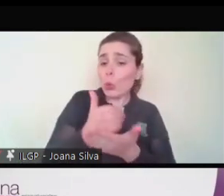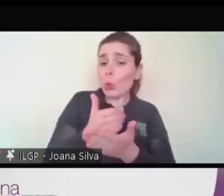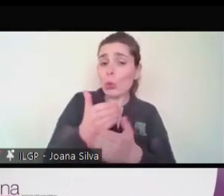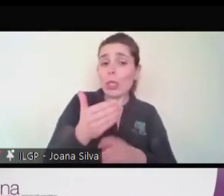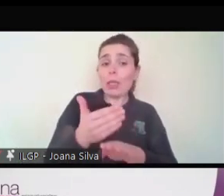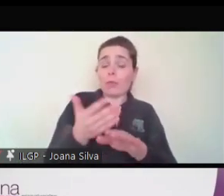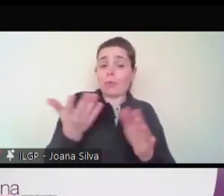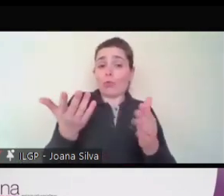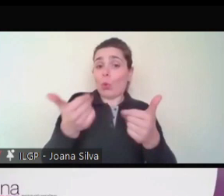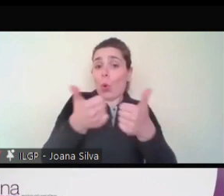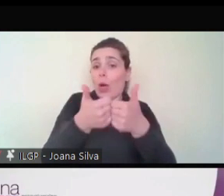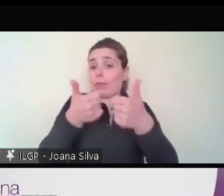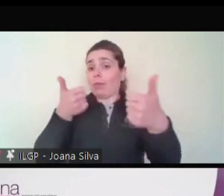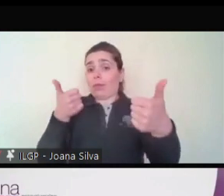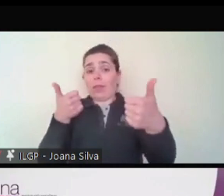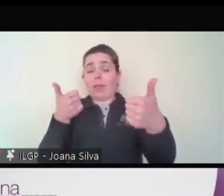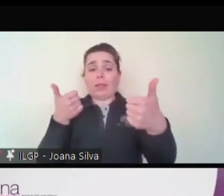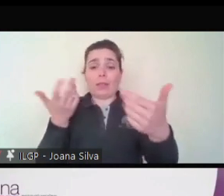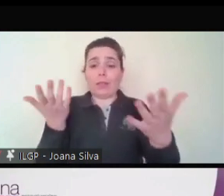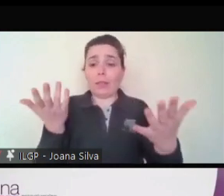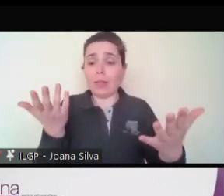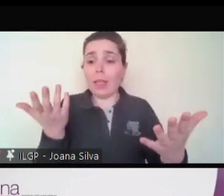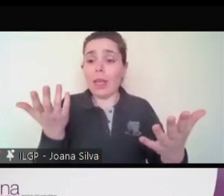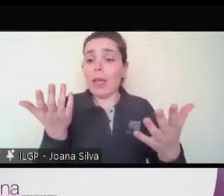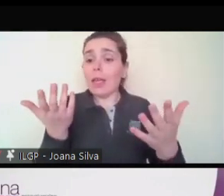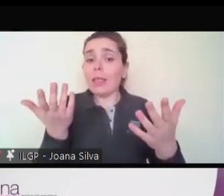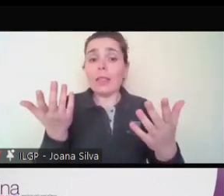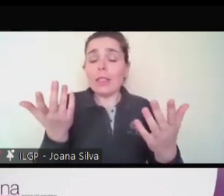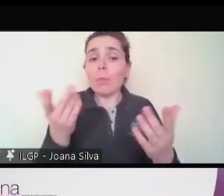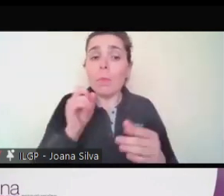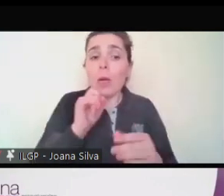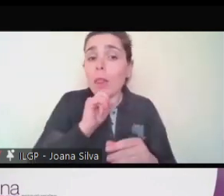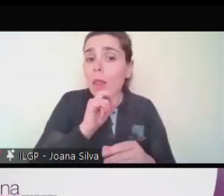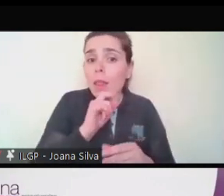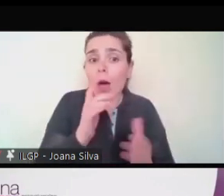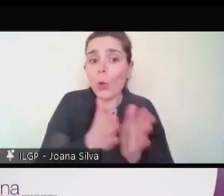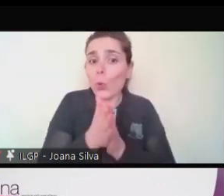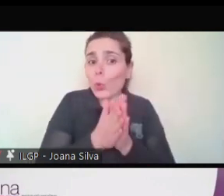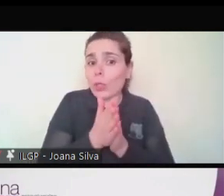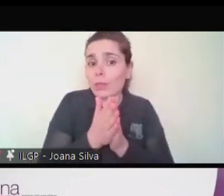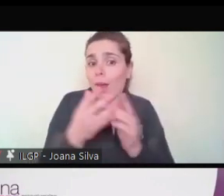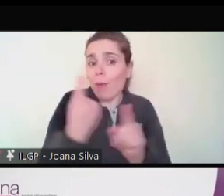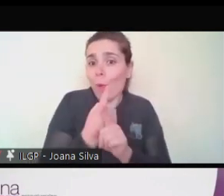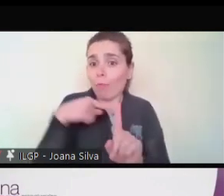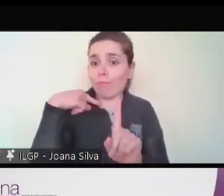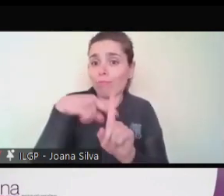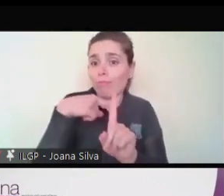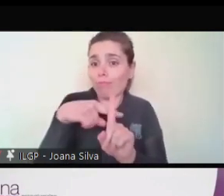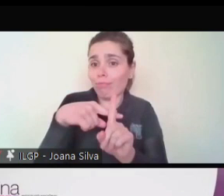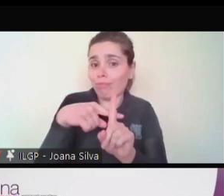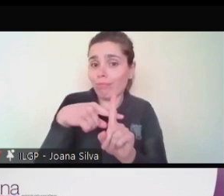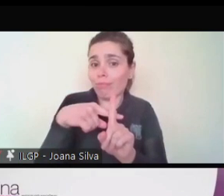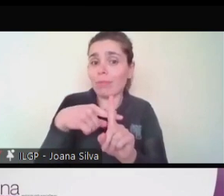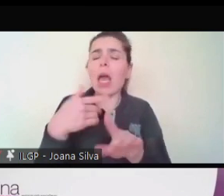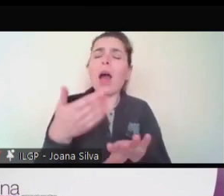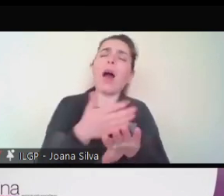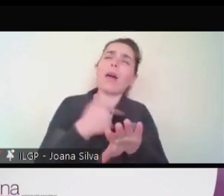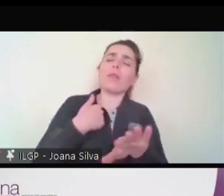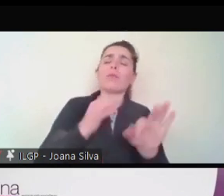online, da NAU, para podermos observar. Eu, quando preparava esta apresentação,